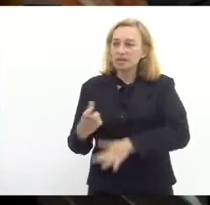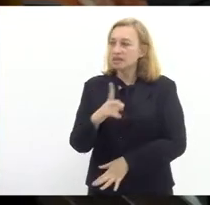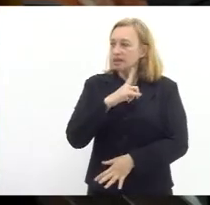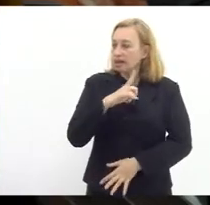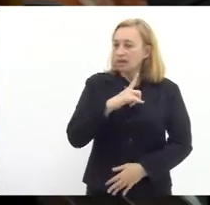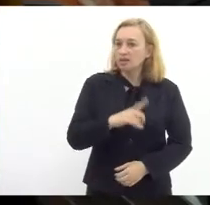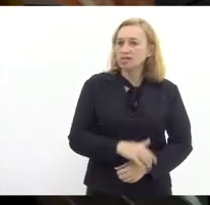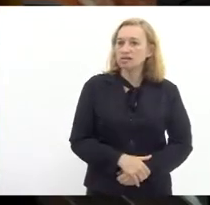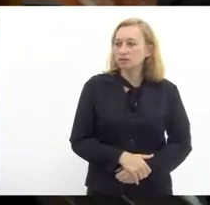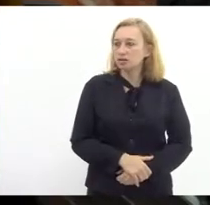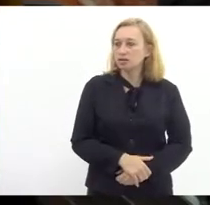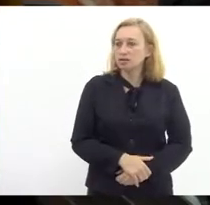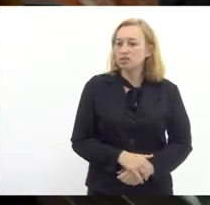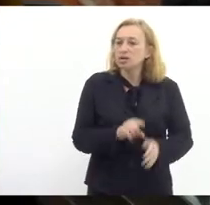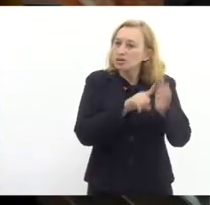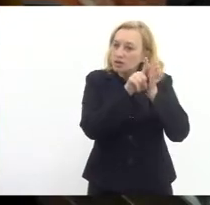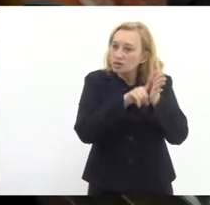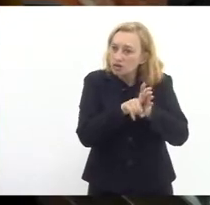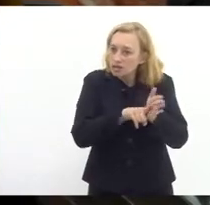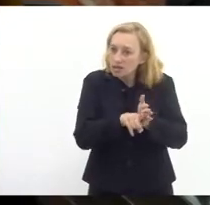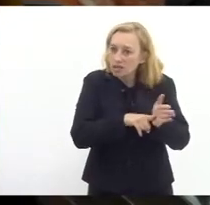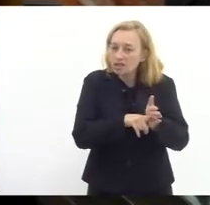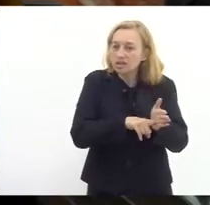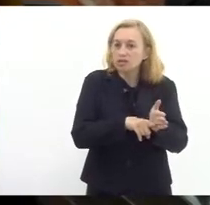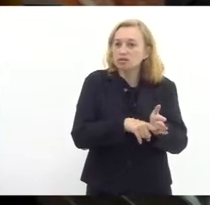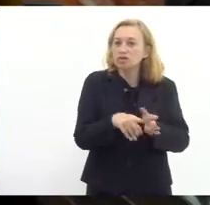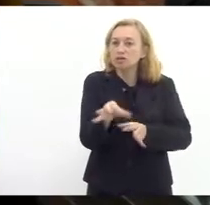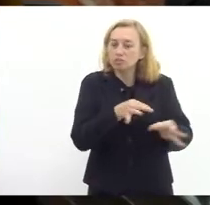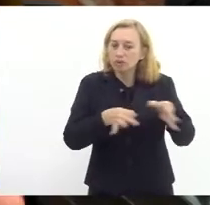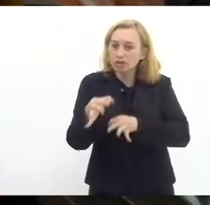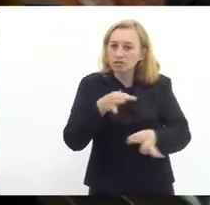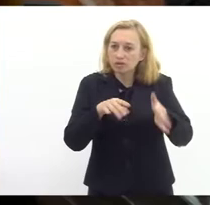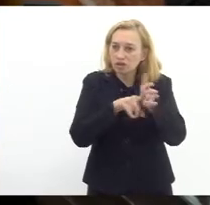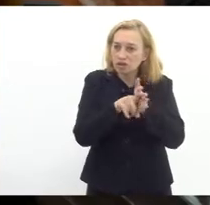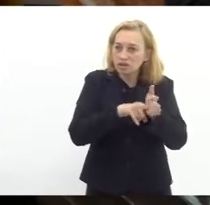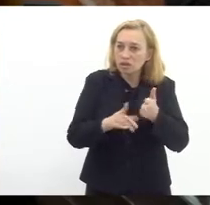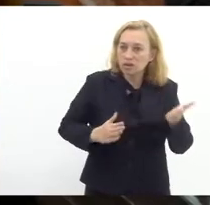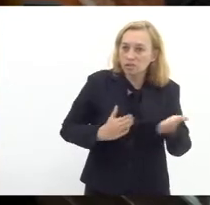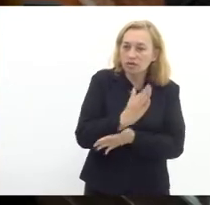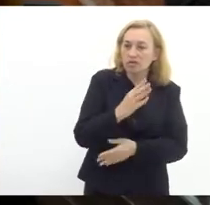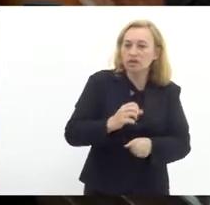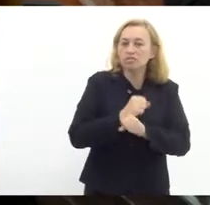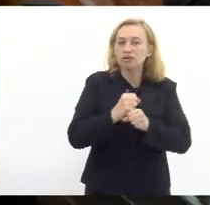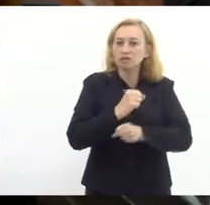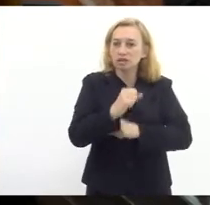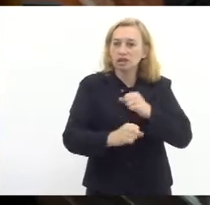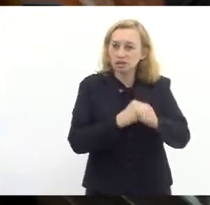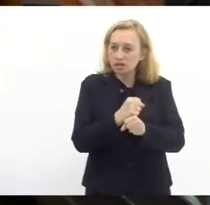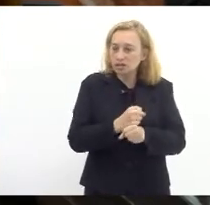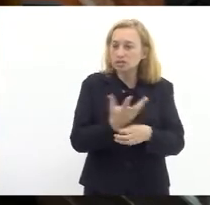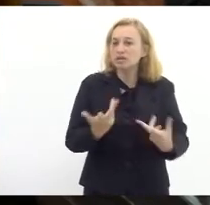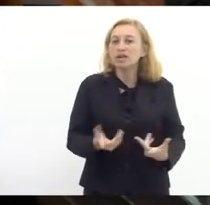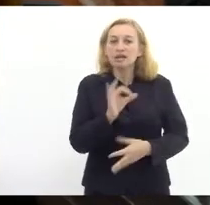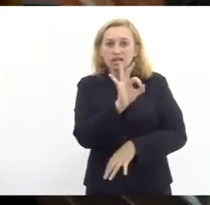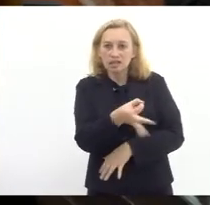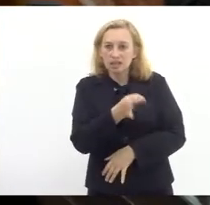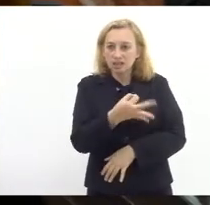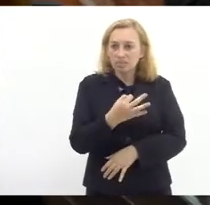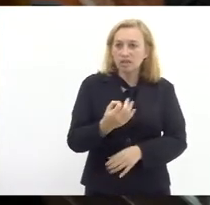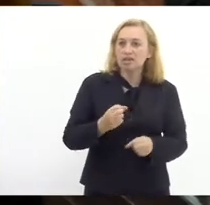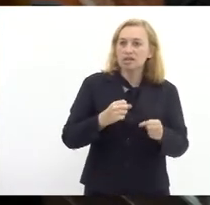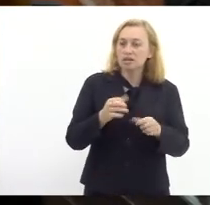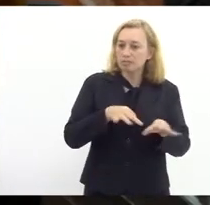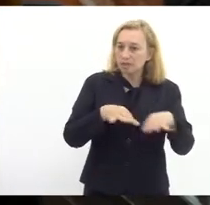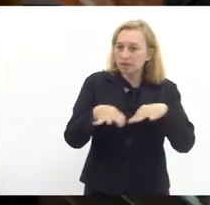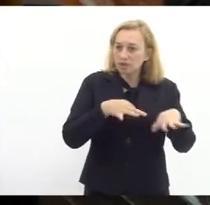uma rotina de fiscalização, ela tem um plano de fiscalização aprovado anualmente e que, sinceramente, esse plano ele